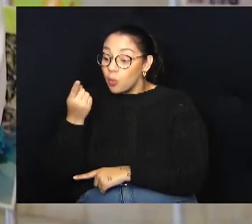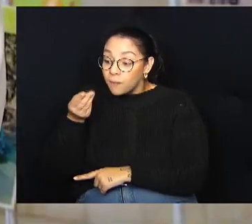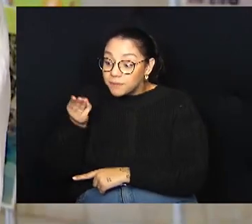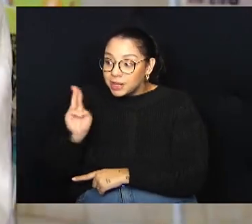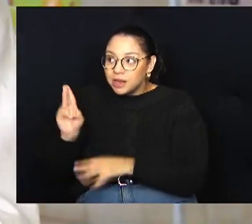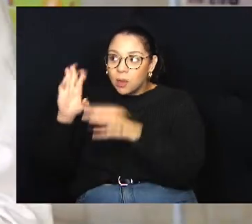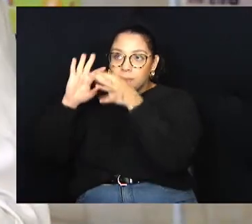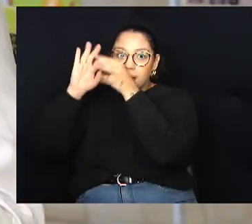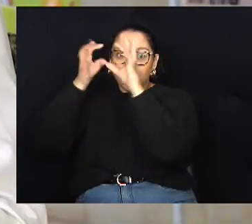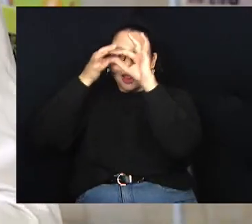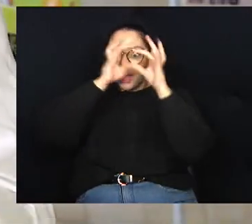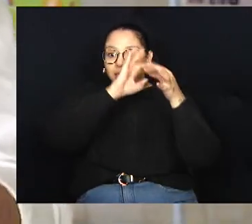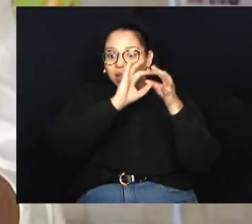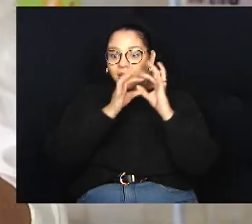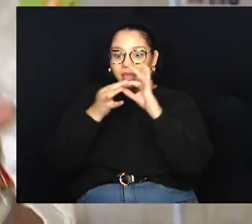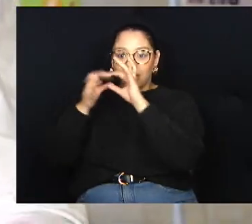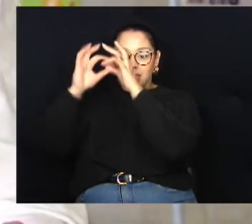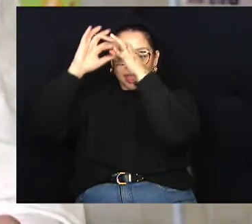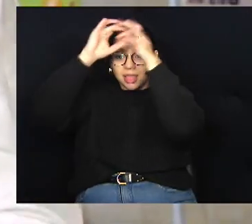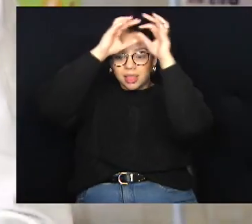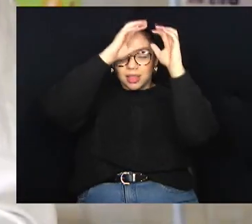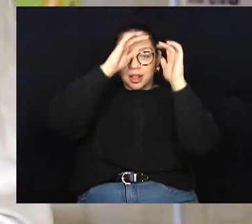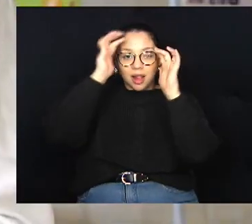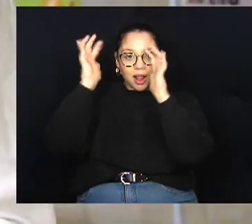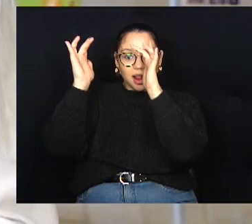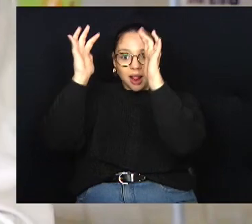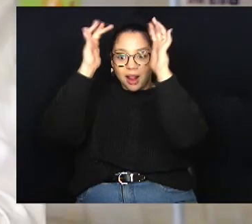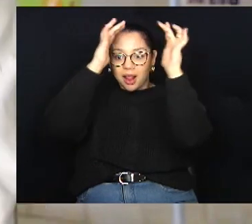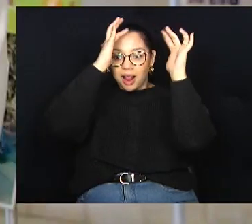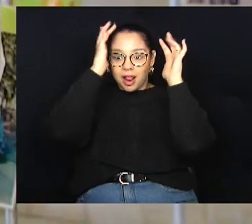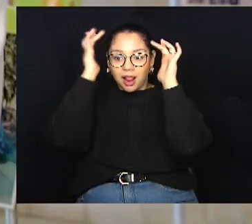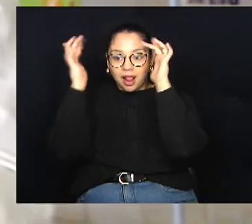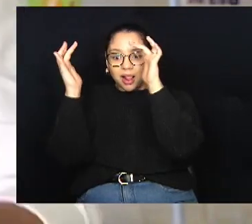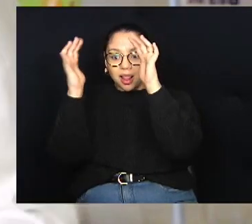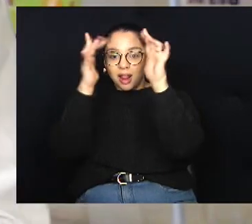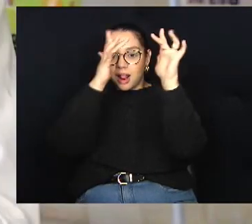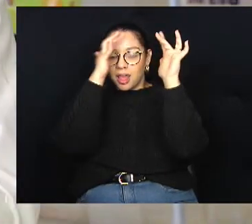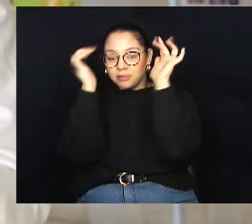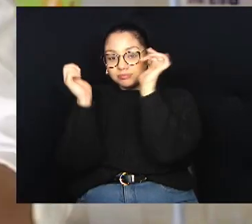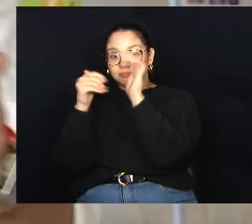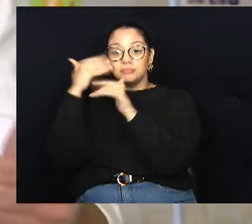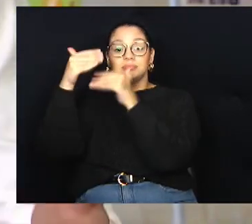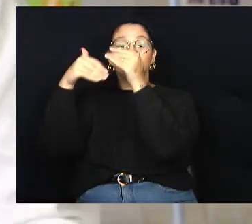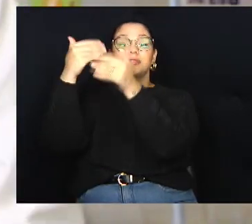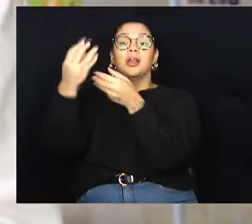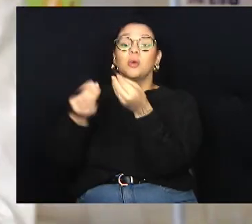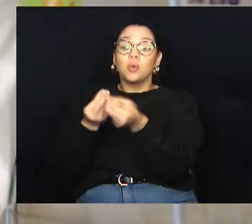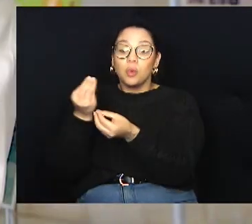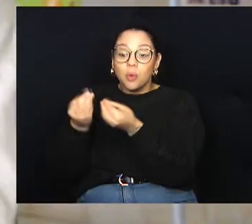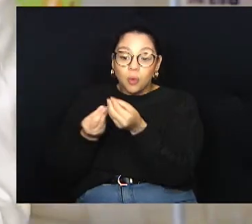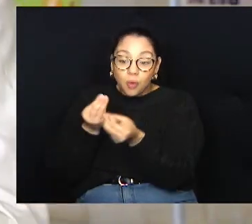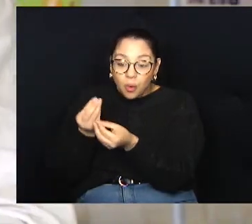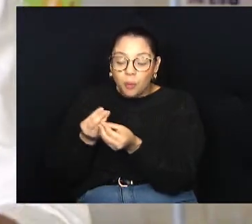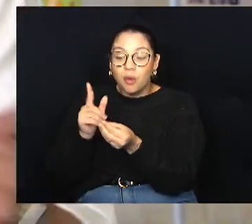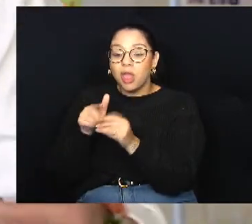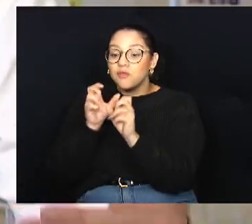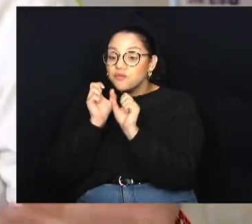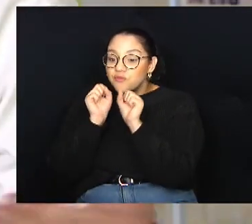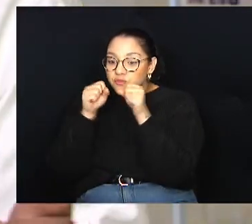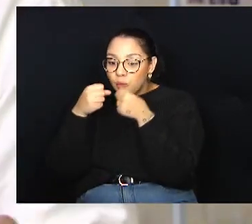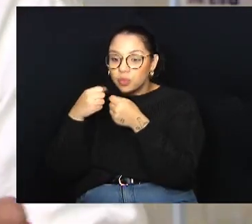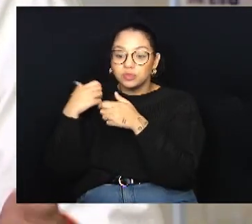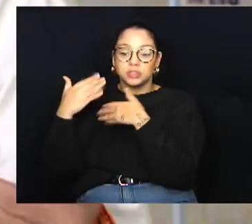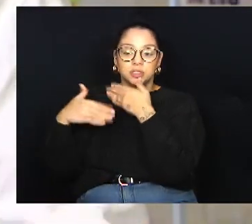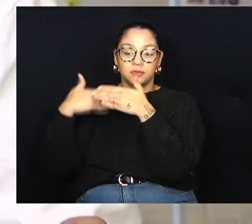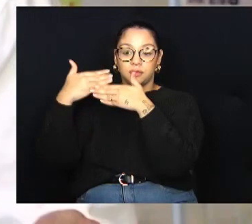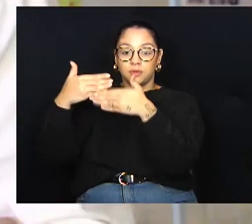estão se formando. E essas conexões, elas se constroem, elas se fortalecem, elas se desenvolvem através